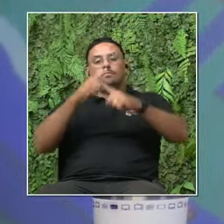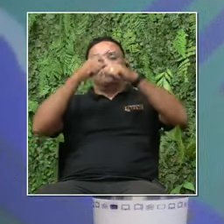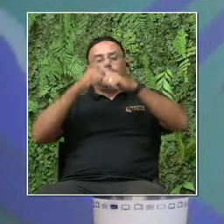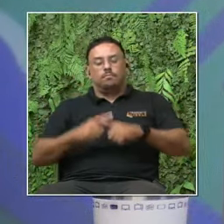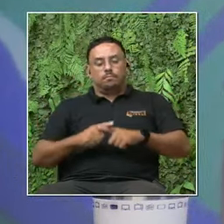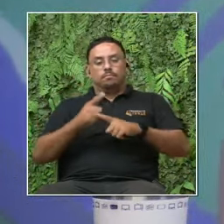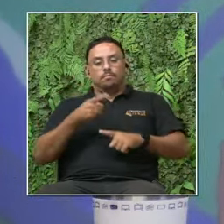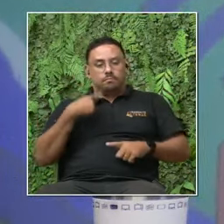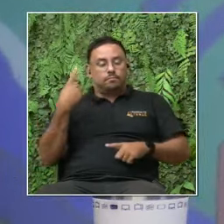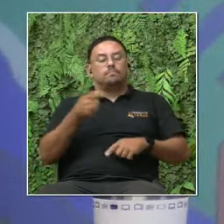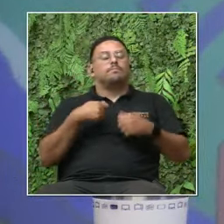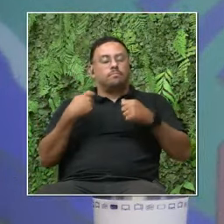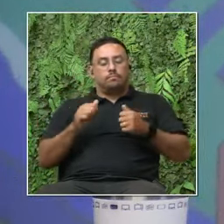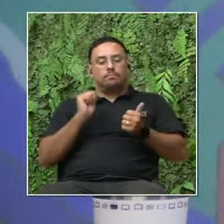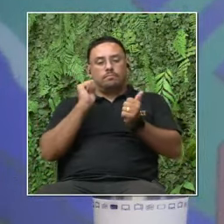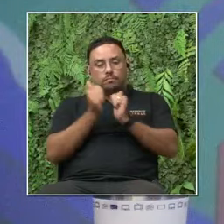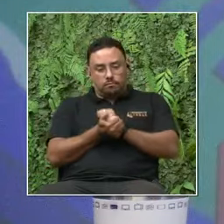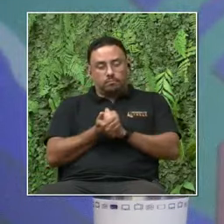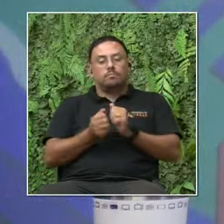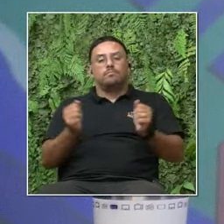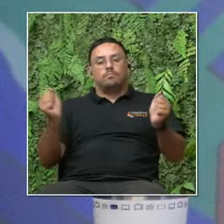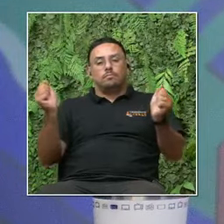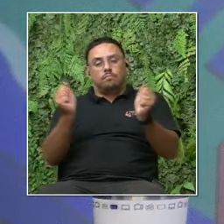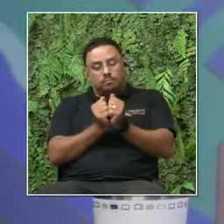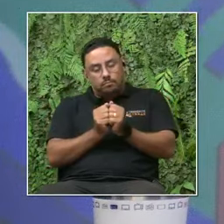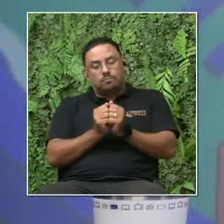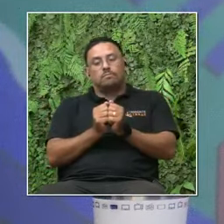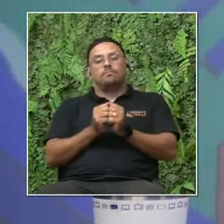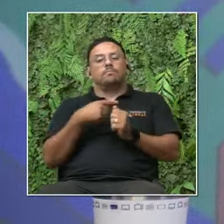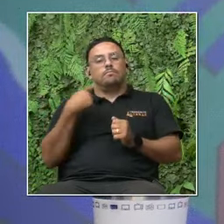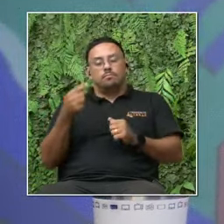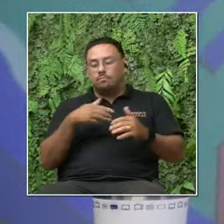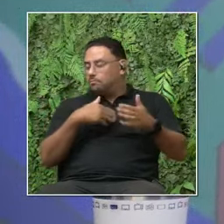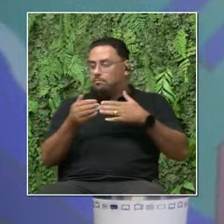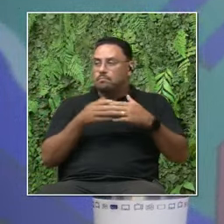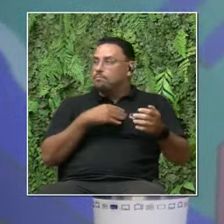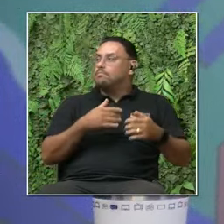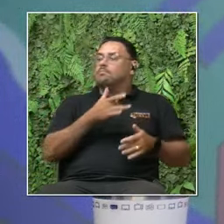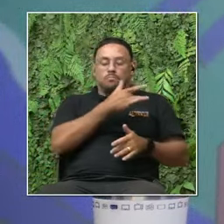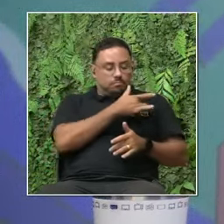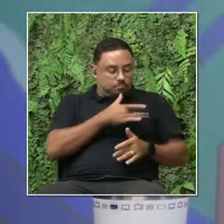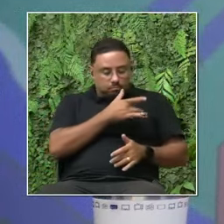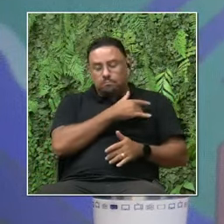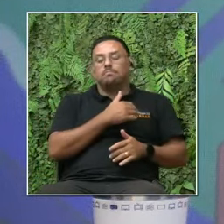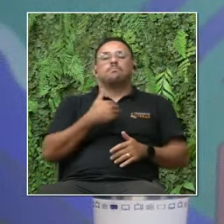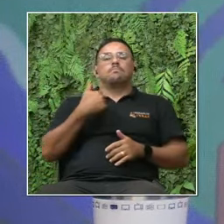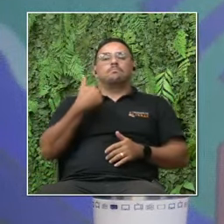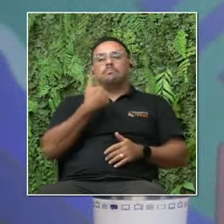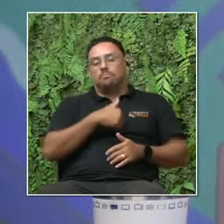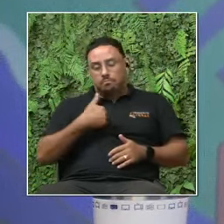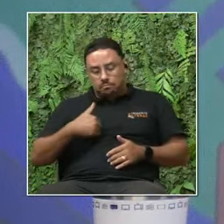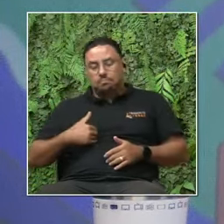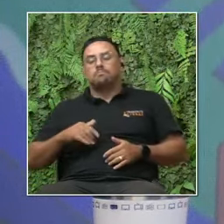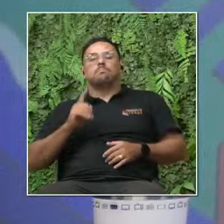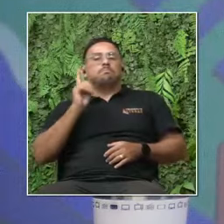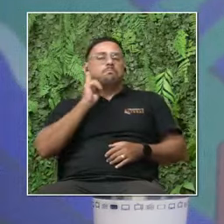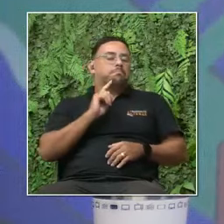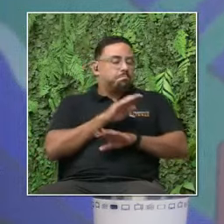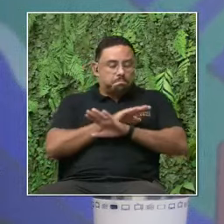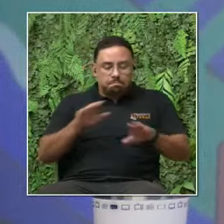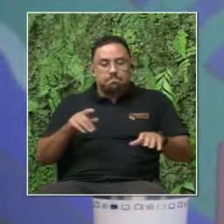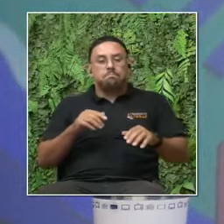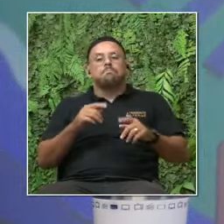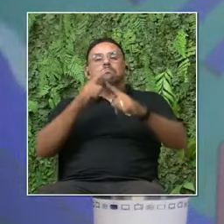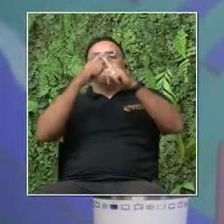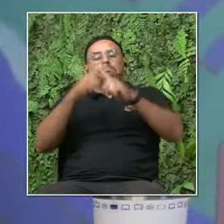que todos nós temos que jogar juntos independentemente para quem você torce independentemente para quem você joga esse campeonato